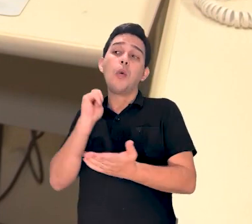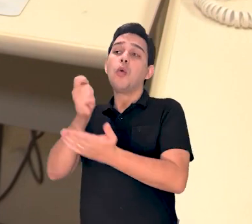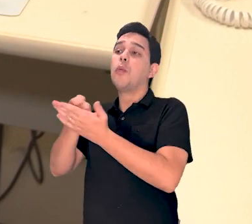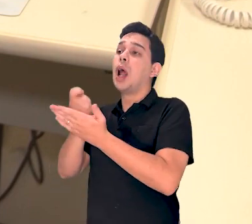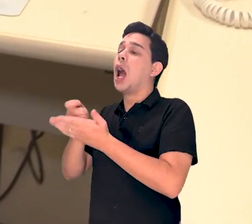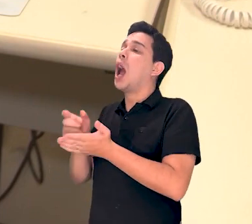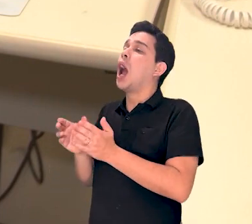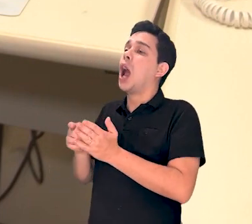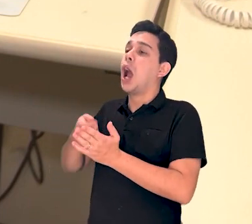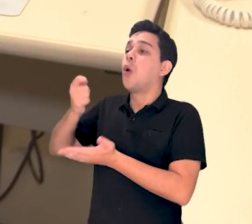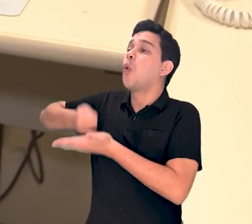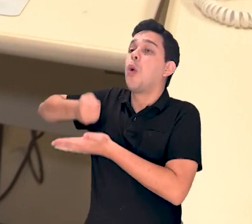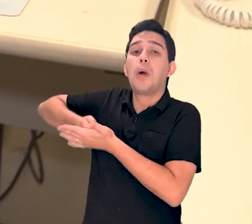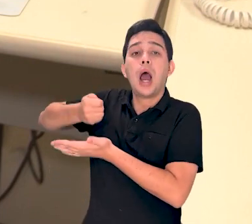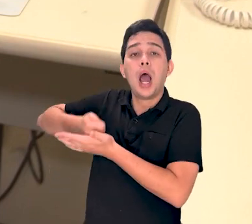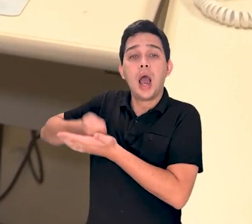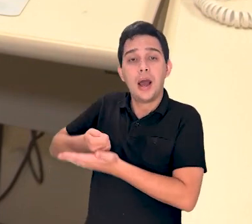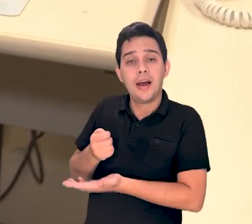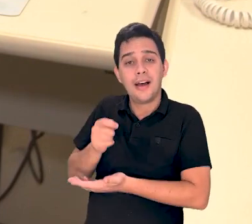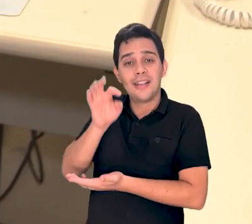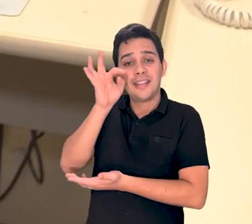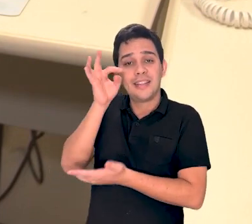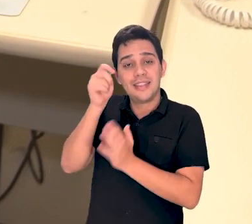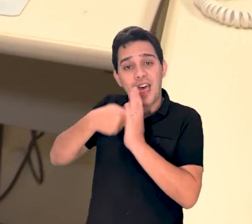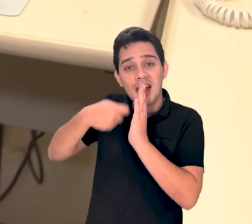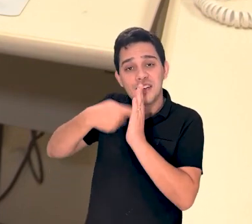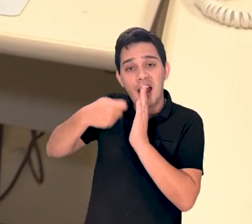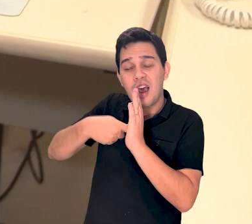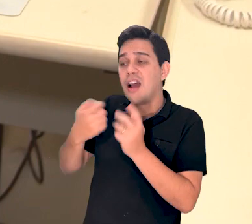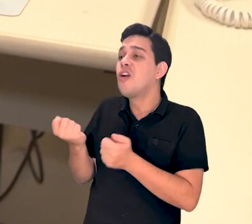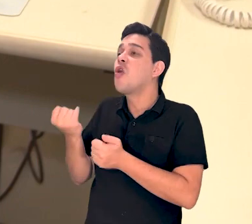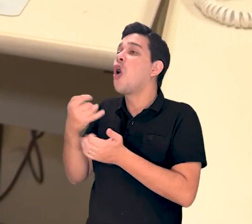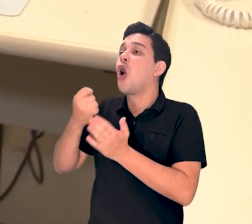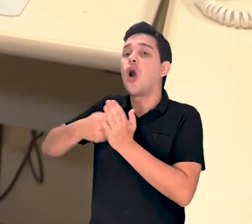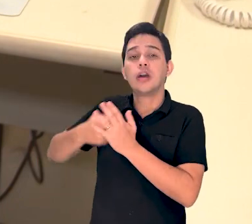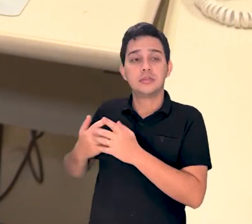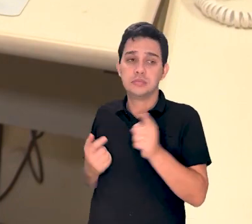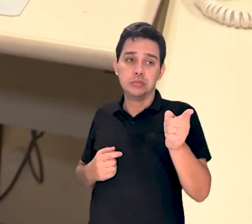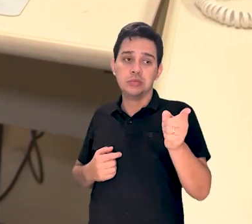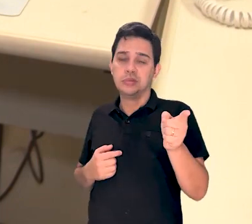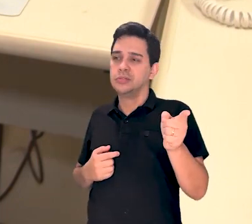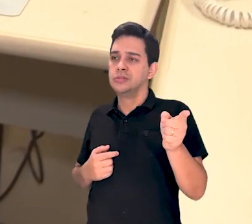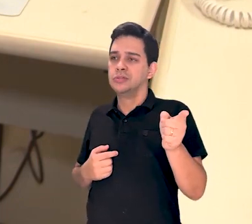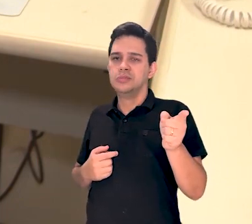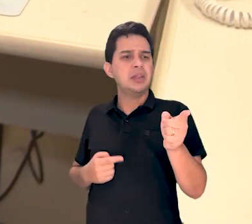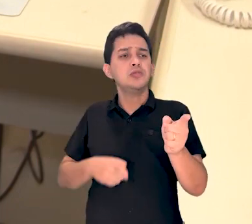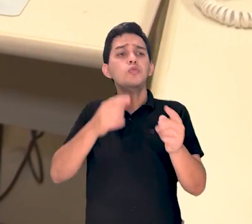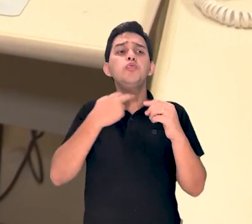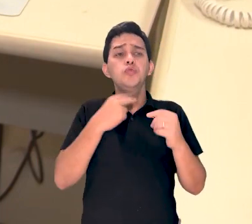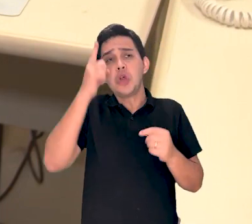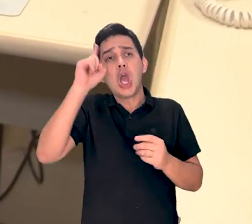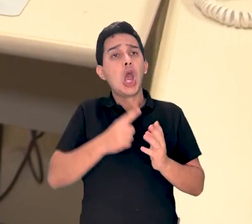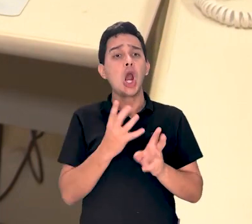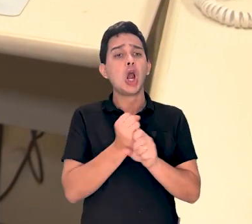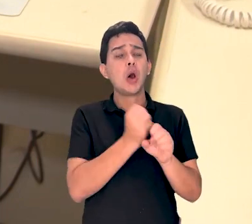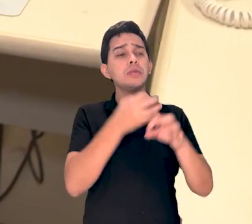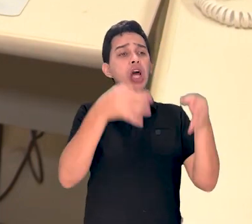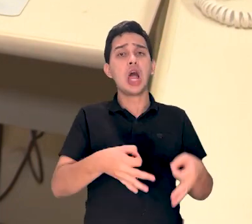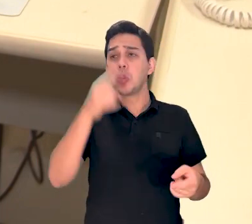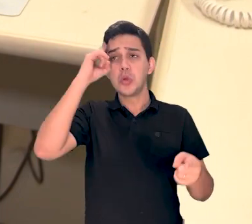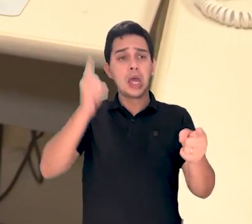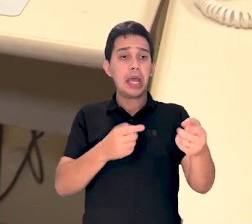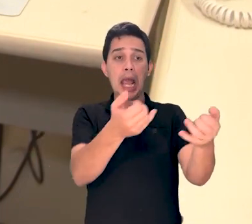tarifa justa na do serviço então se não se pode saber qual é a tarifa a gente não tem ajuste o que